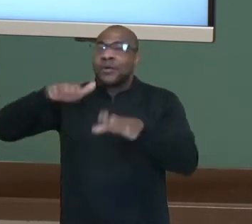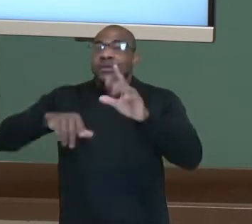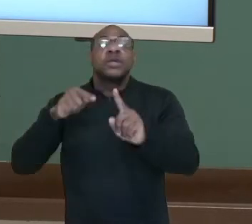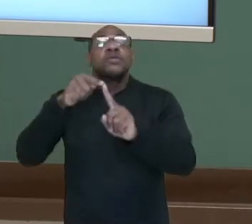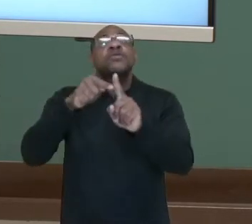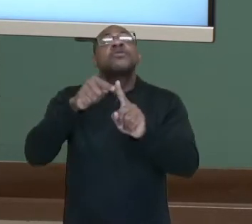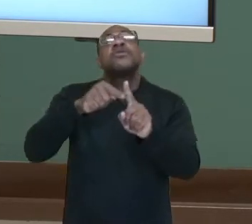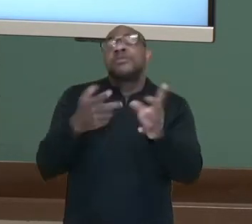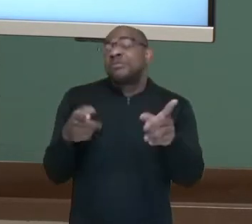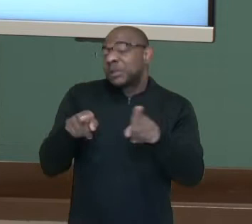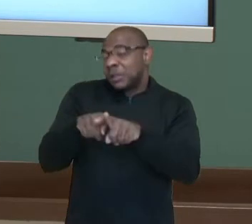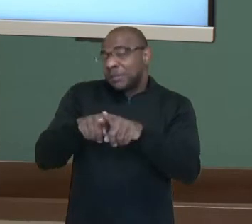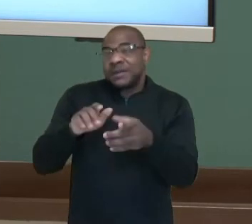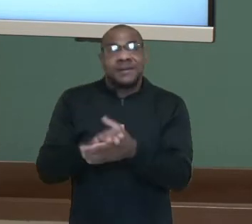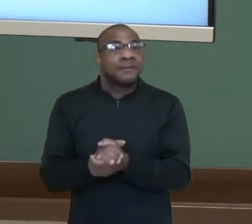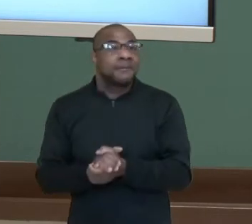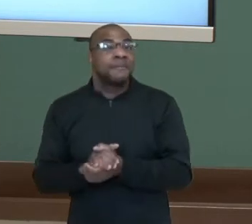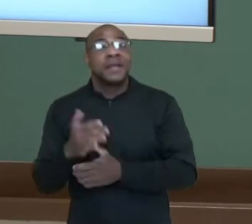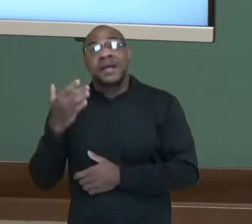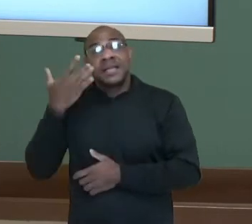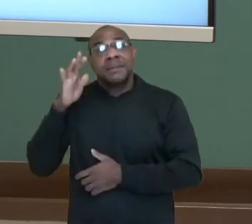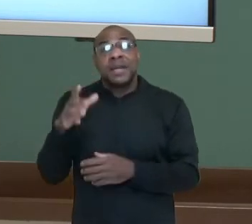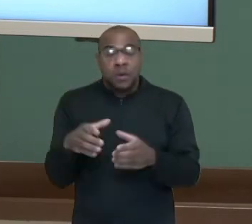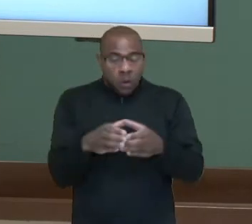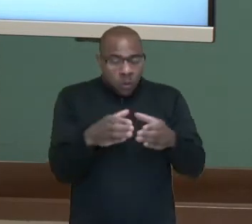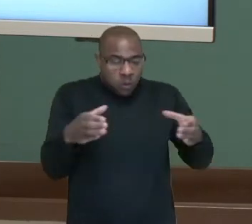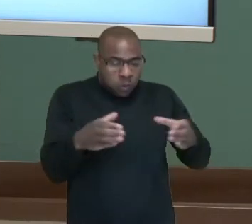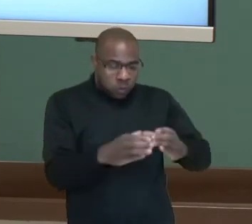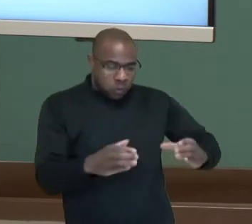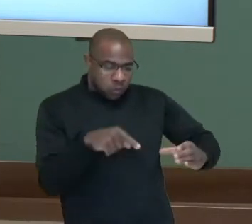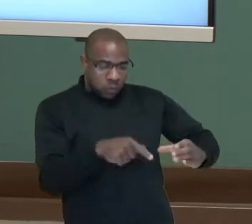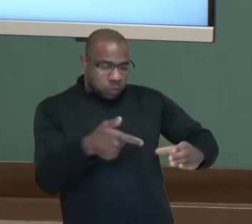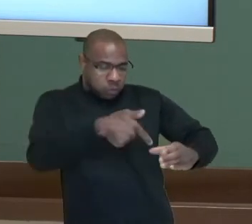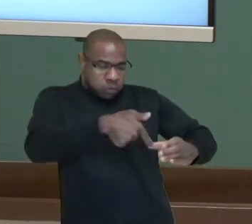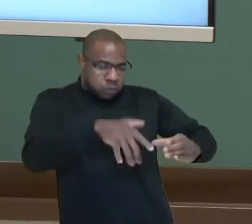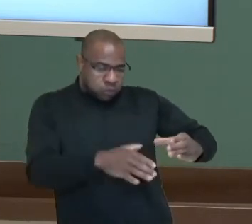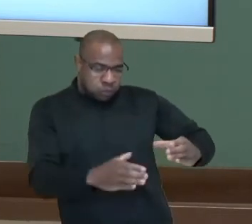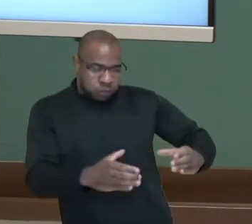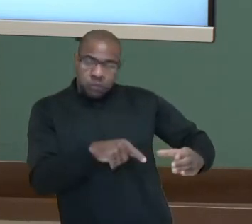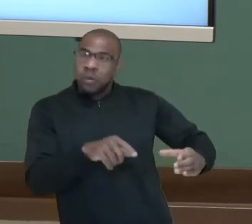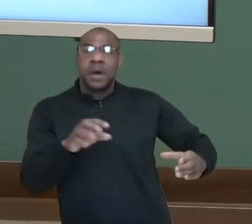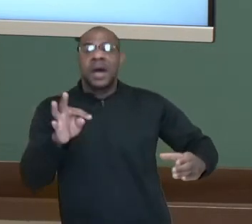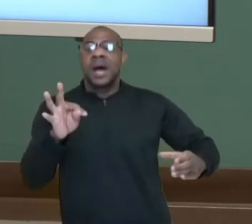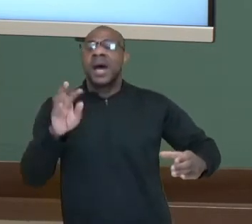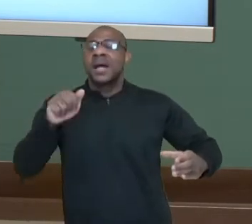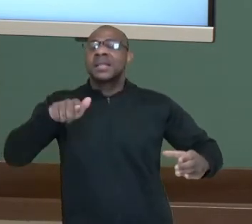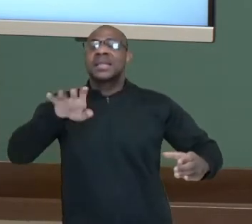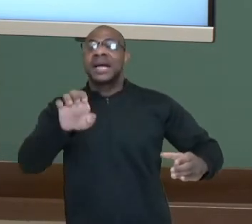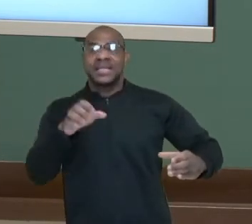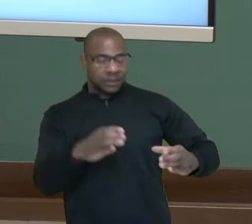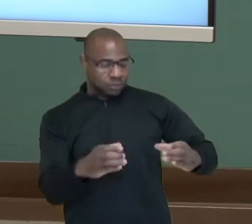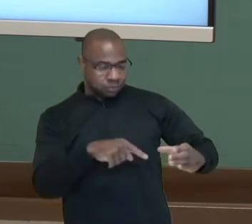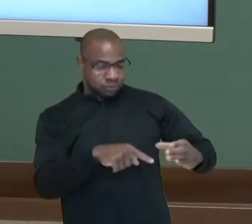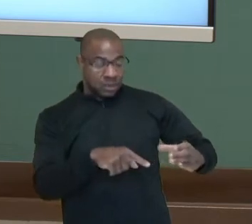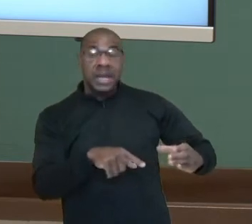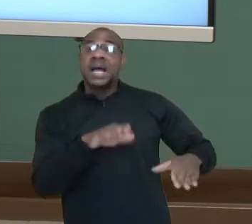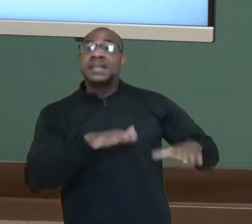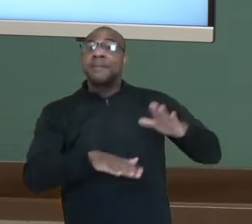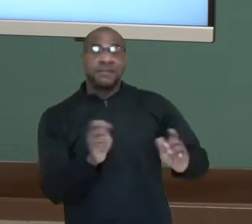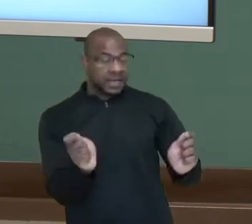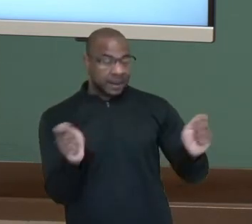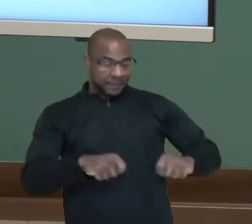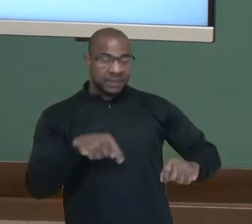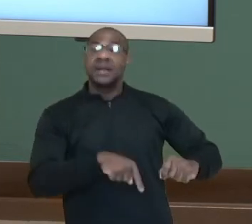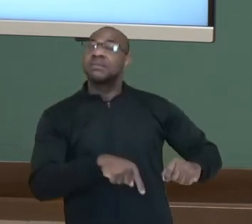também. Também não sei o tamanho do tanque deste automóvel, então depende da quantidade de litros que cabe dentro desse